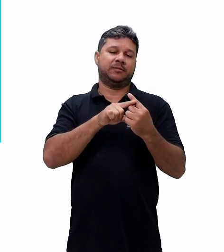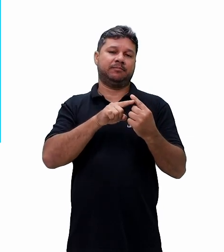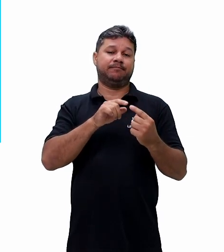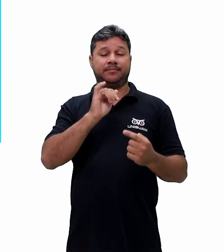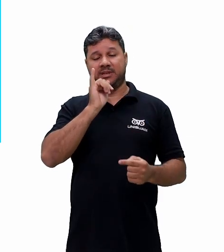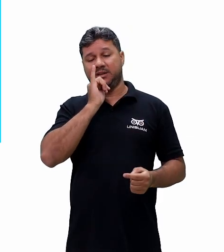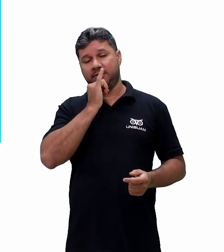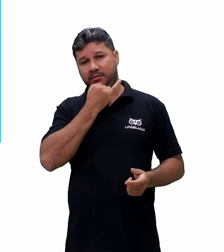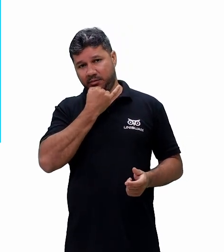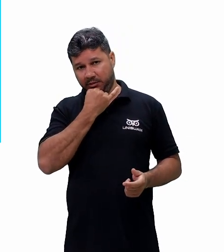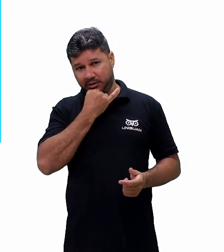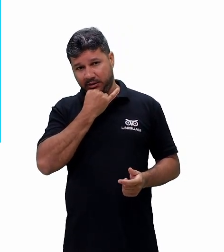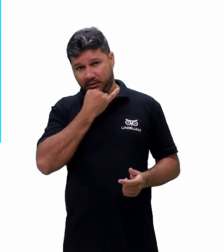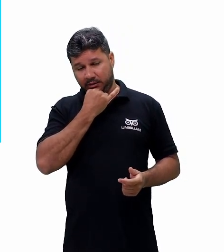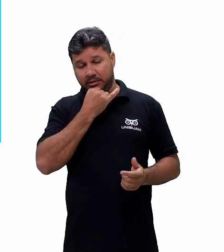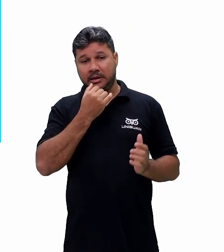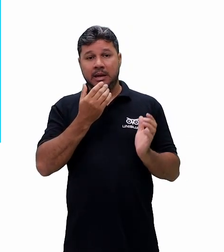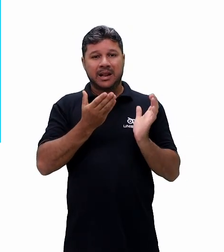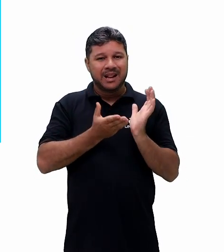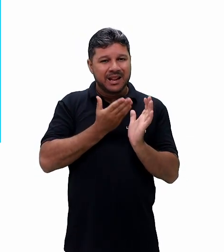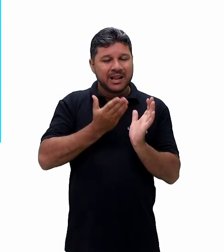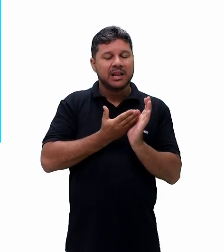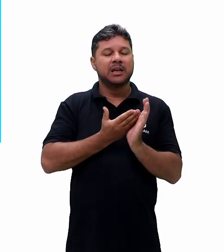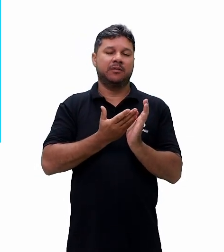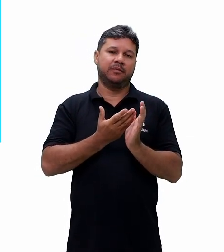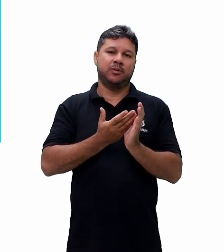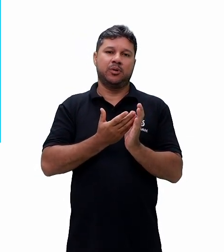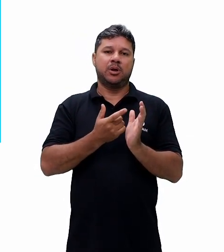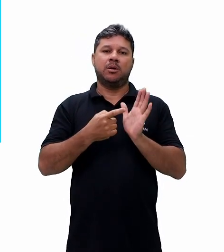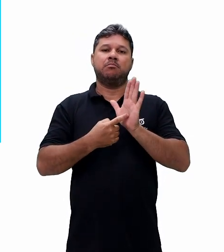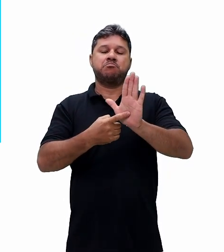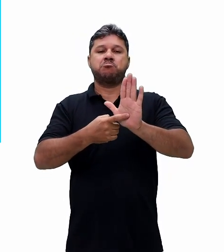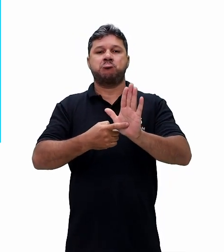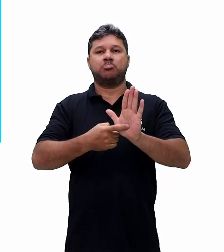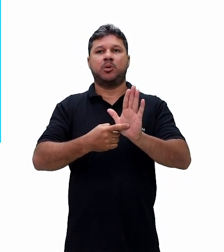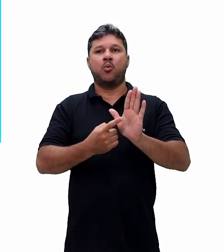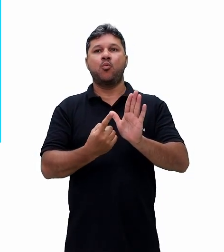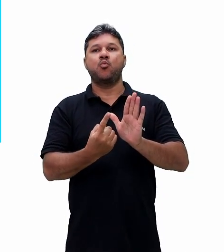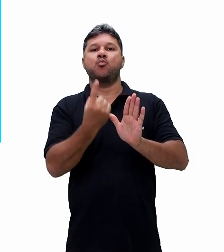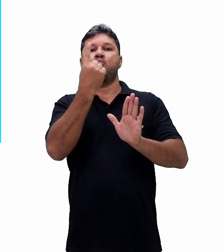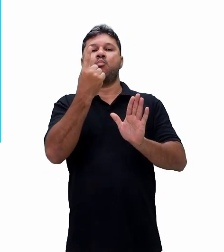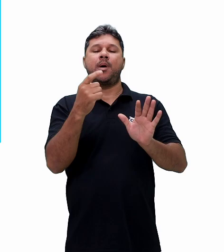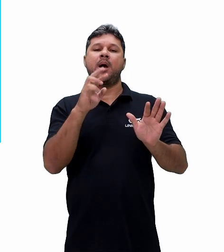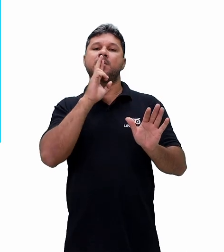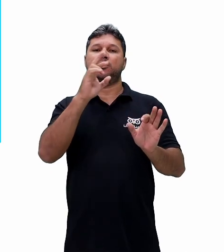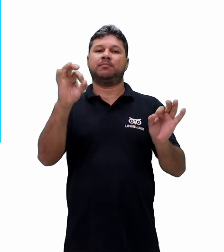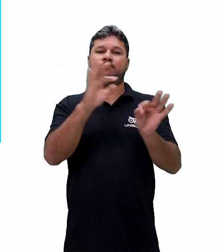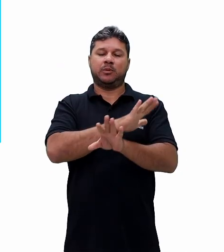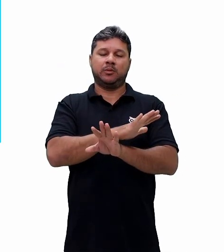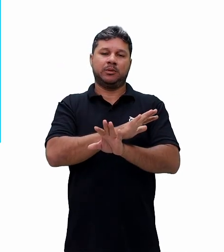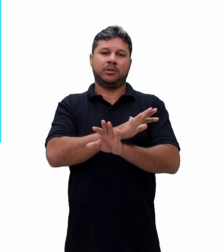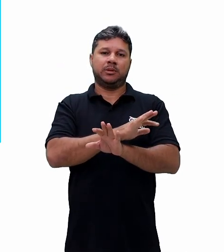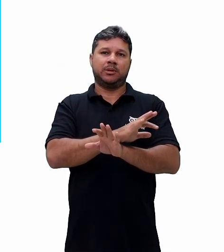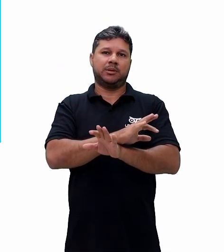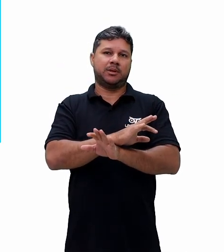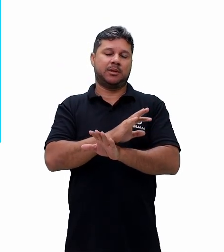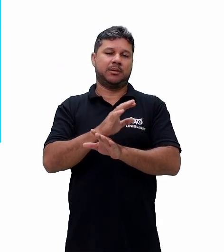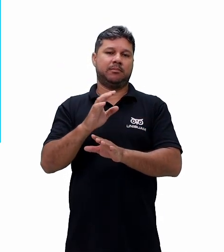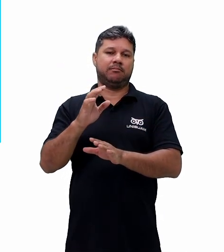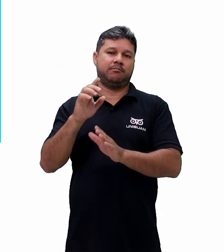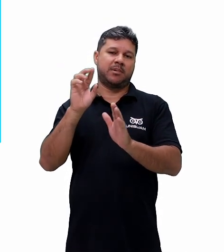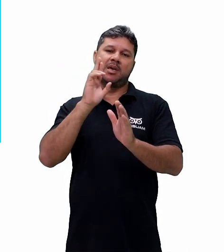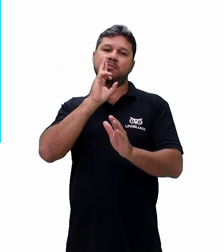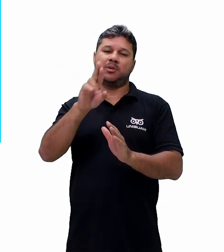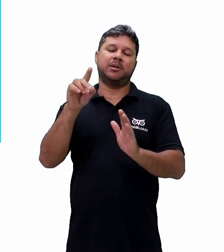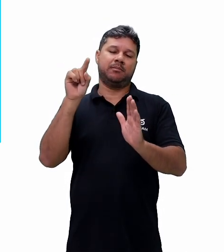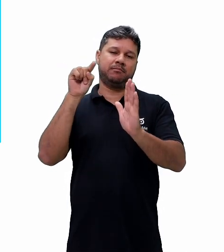alcançar esse objetivo? Infelizmente, a literatura científica não mostra uma resposta pronta